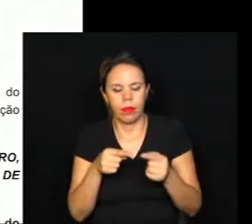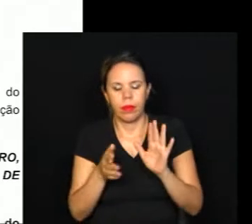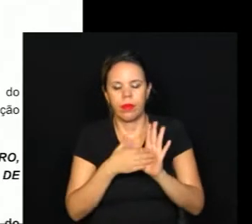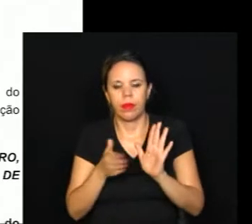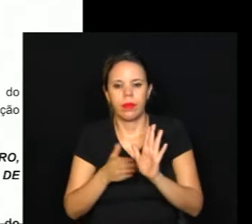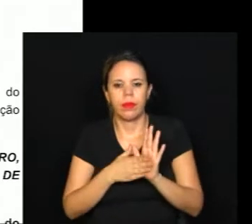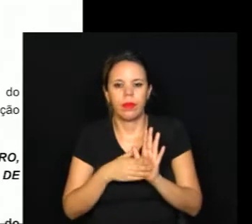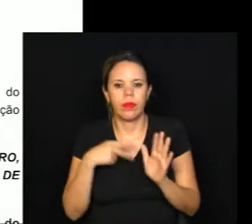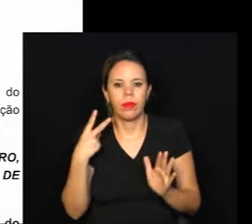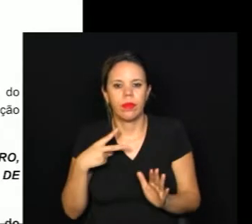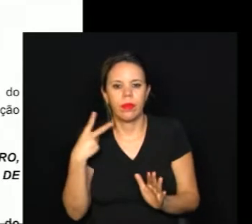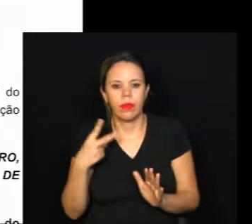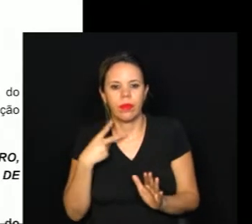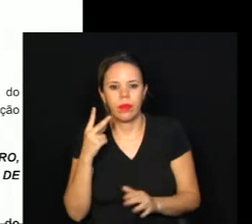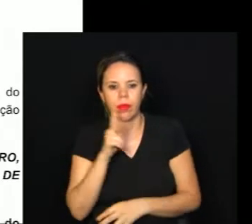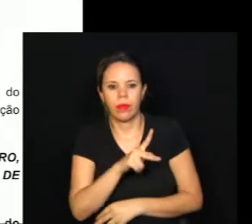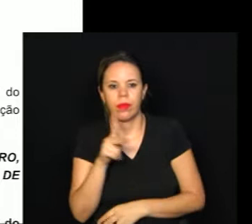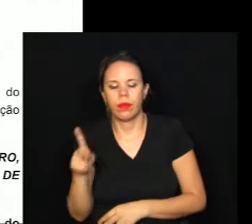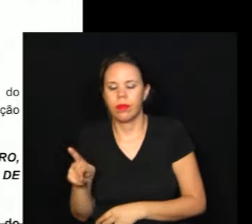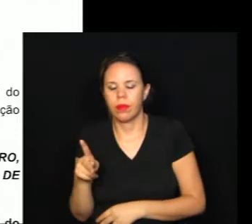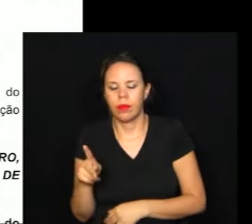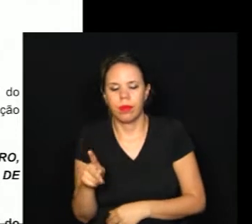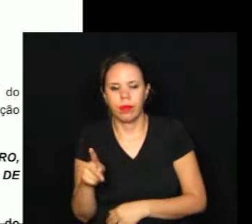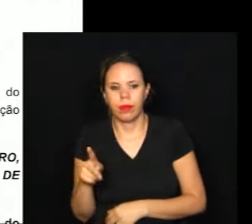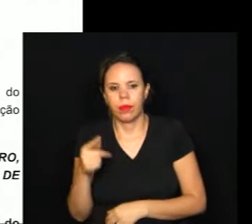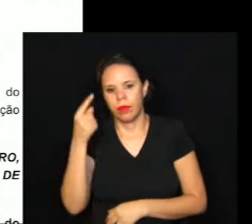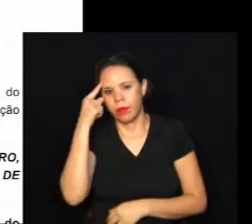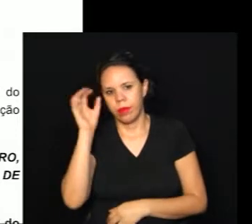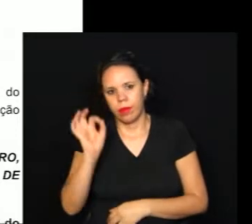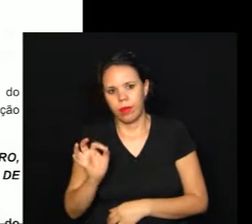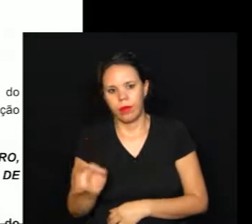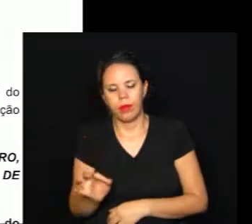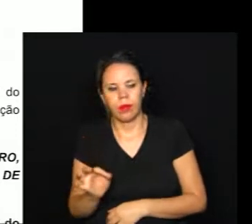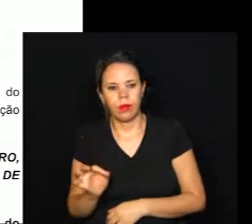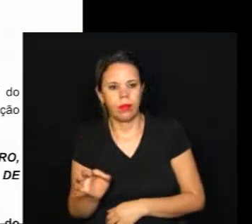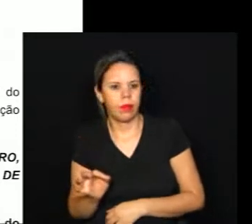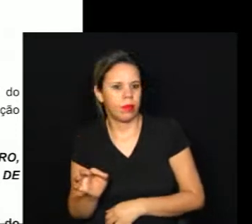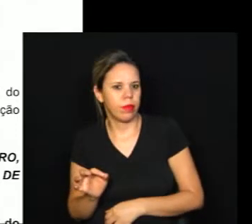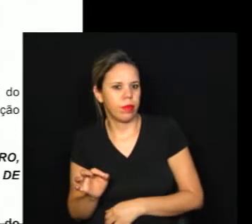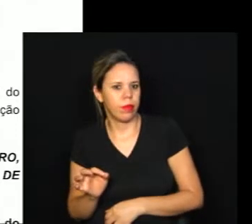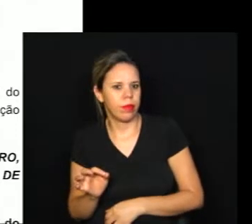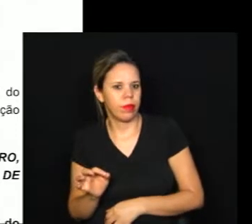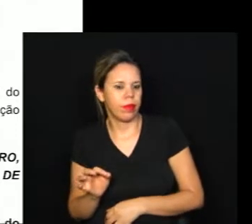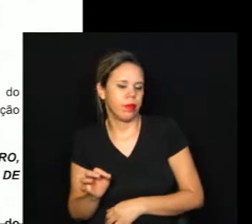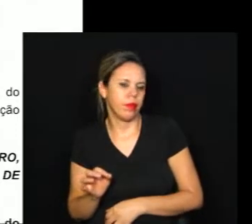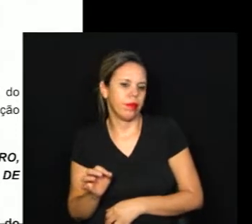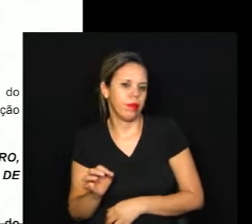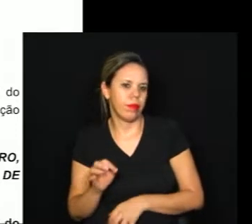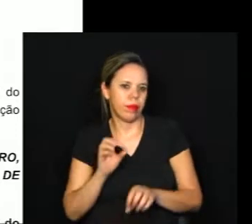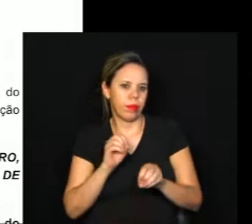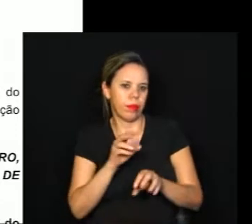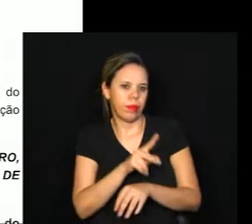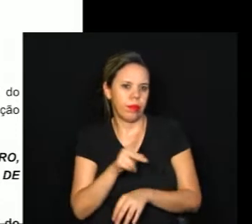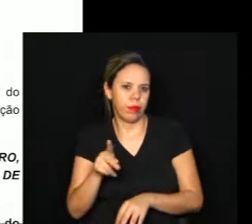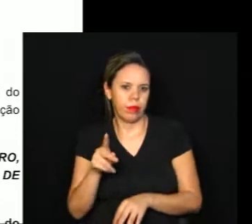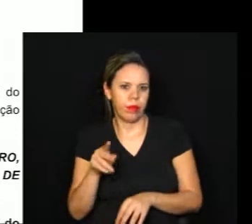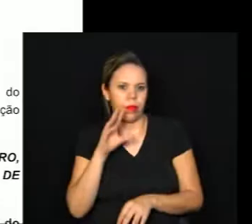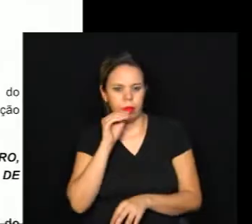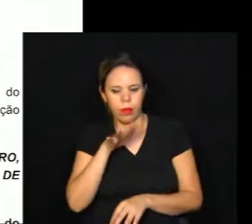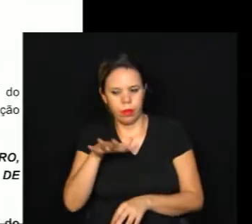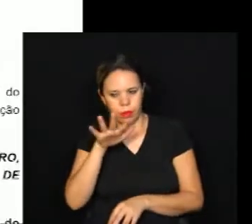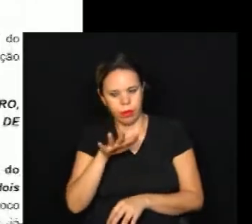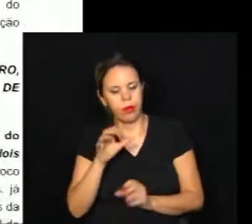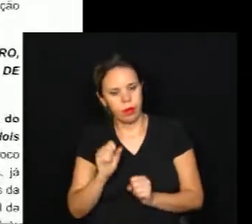proposta do vereador professor Alberto, a ideia é que os formadores ali, os educadores e outros